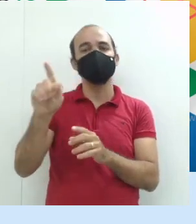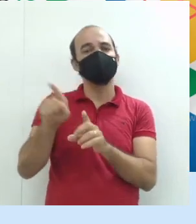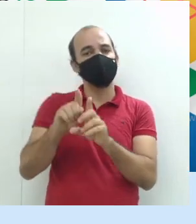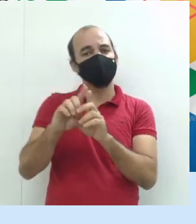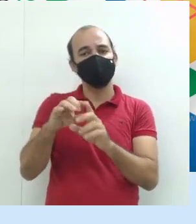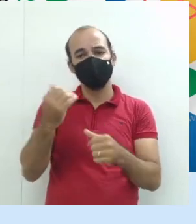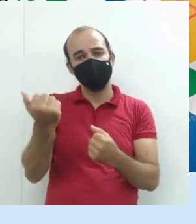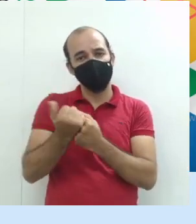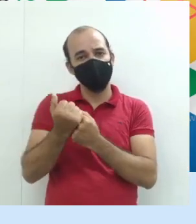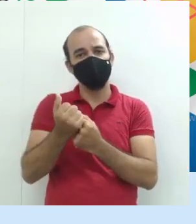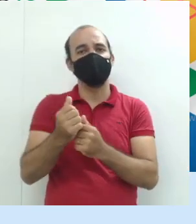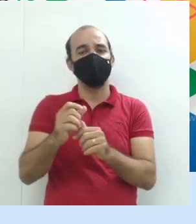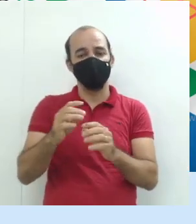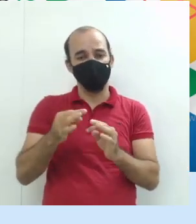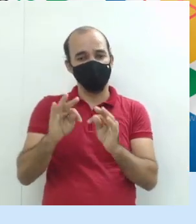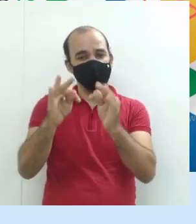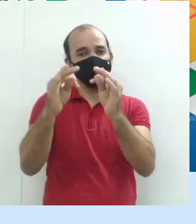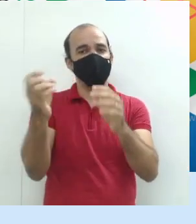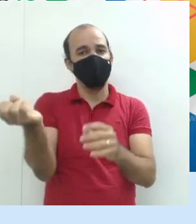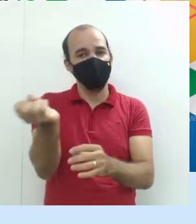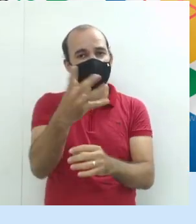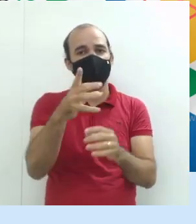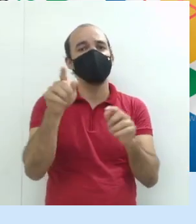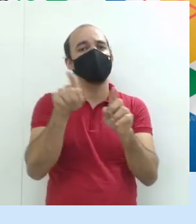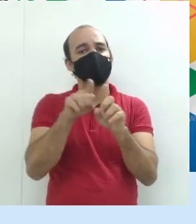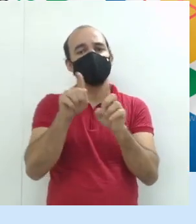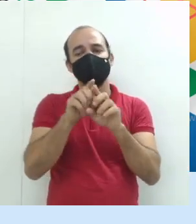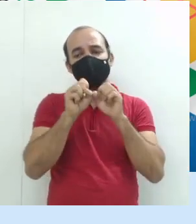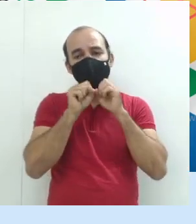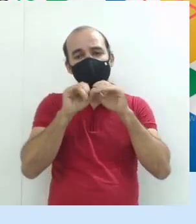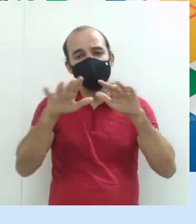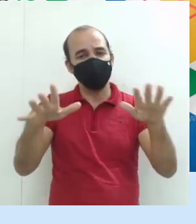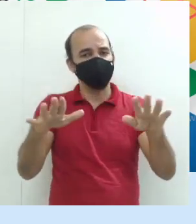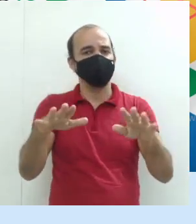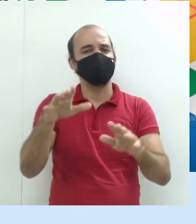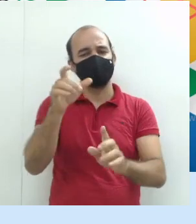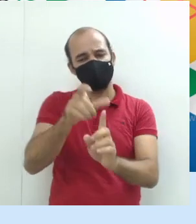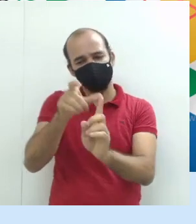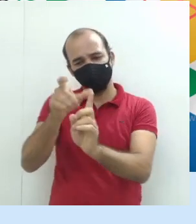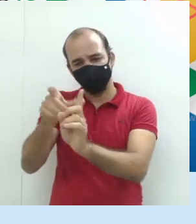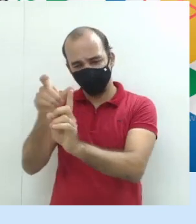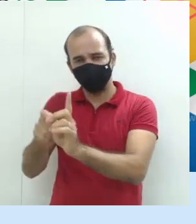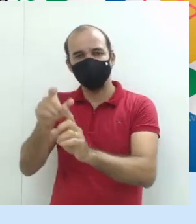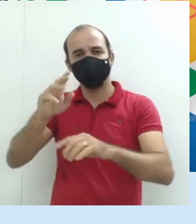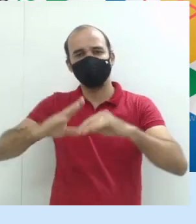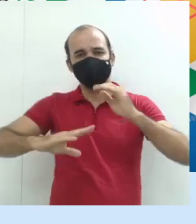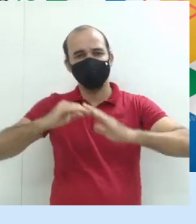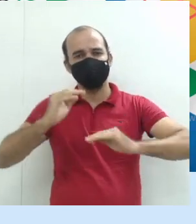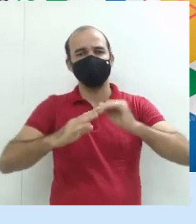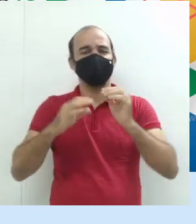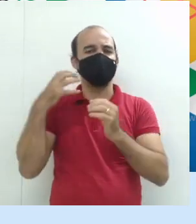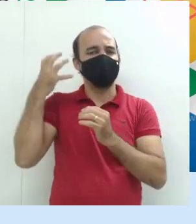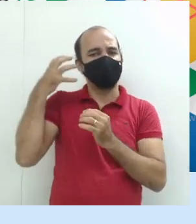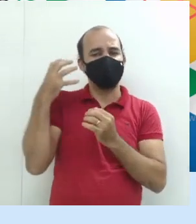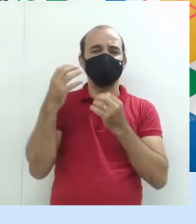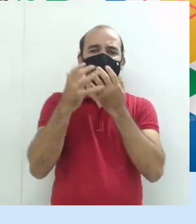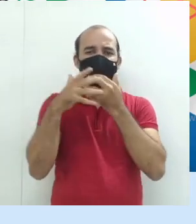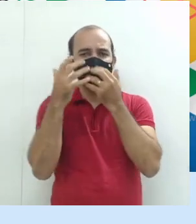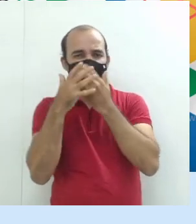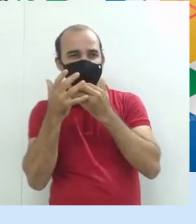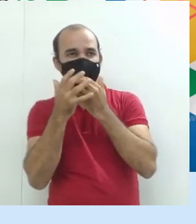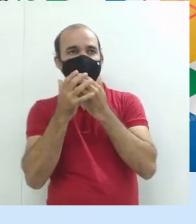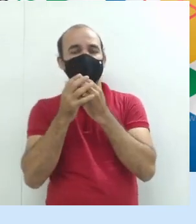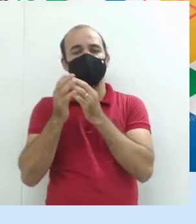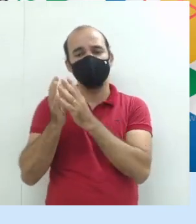para gravação e divulgação de seus artistas. Então, no meio de toda essa transformação e